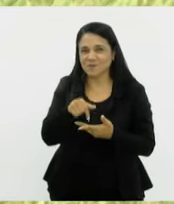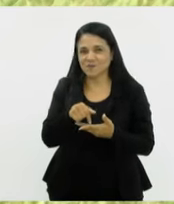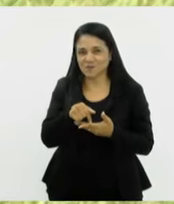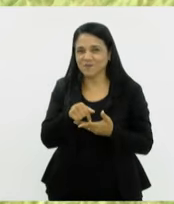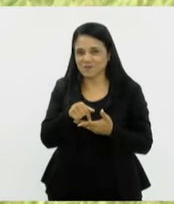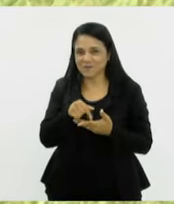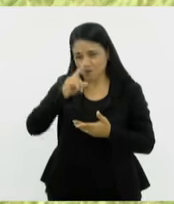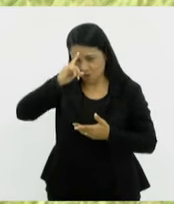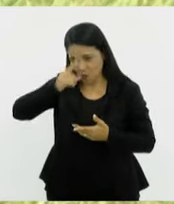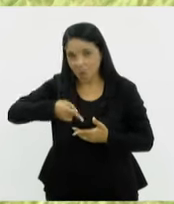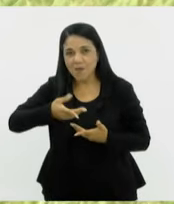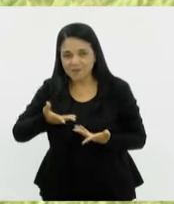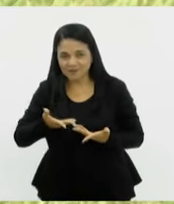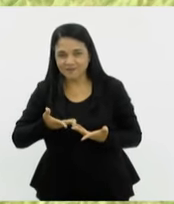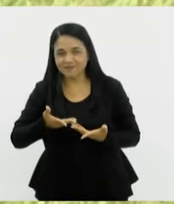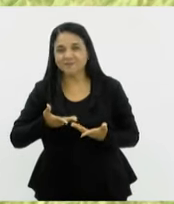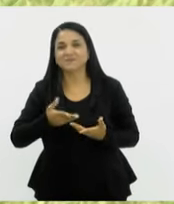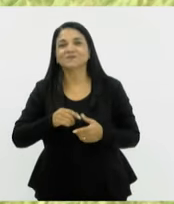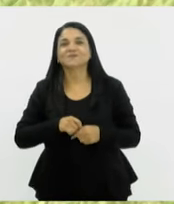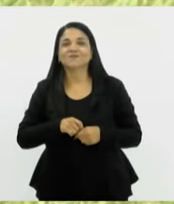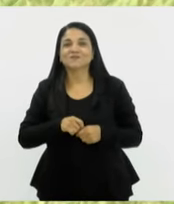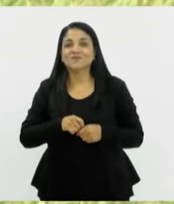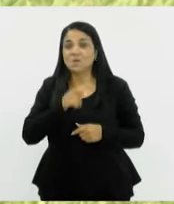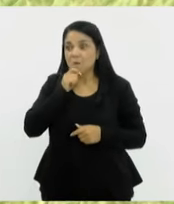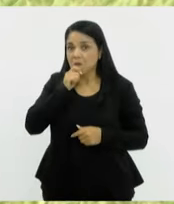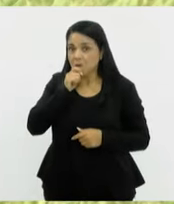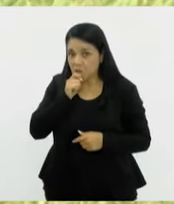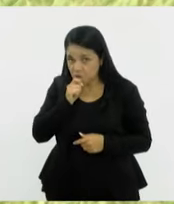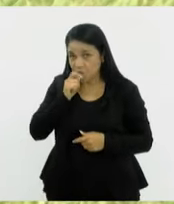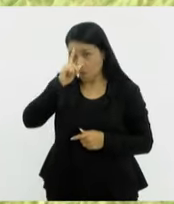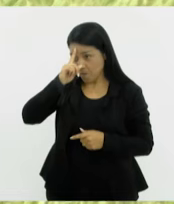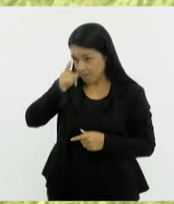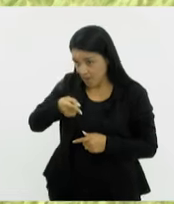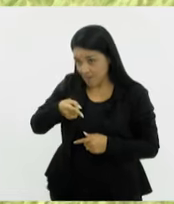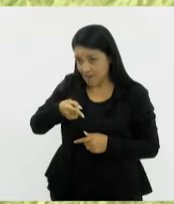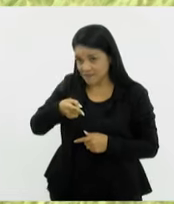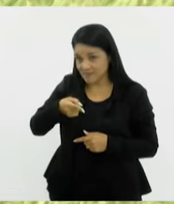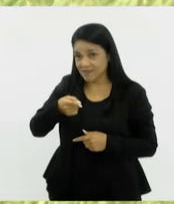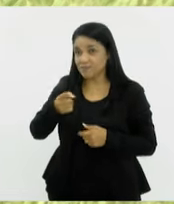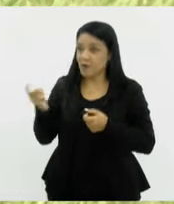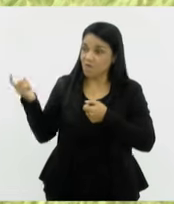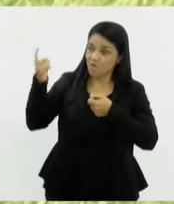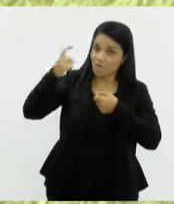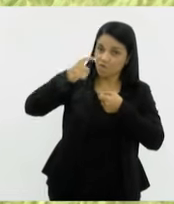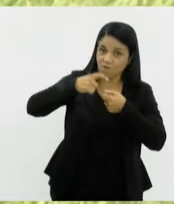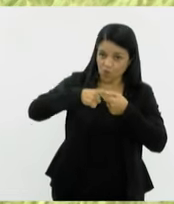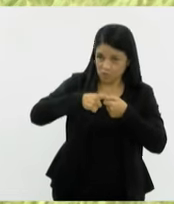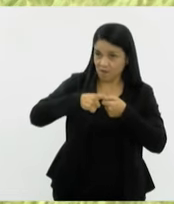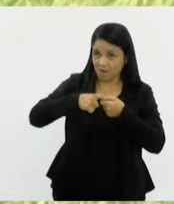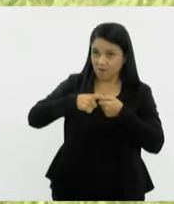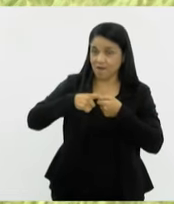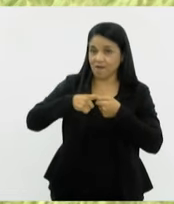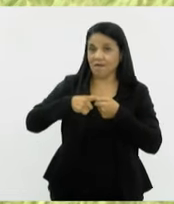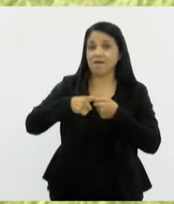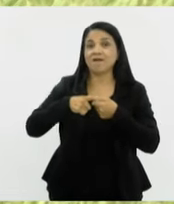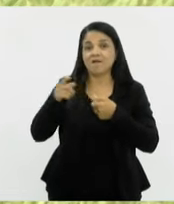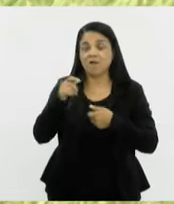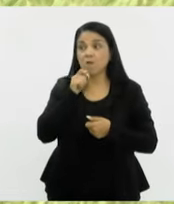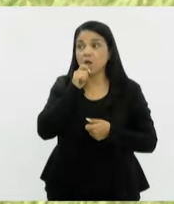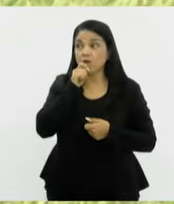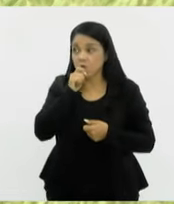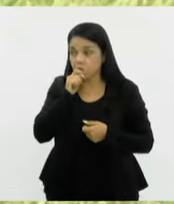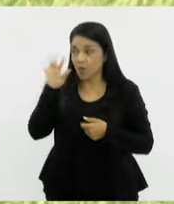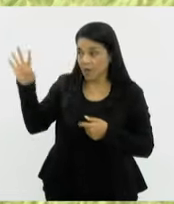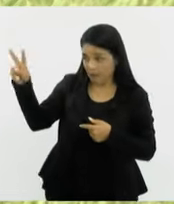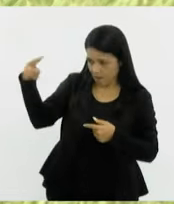codorna separadinha. Quer dizer, o apito é que comanda ele na hora de ter que voltar para você. É, o apito faz ele prestar atenção